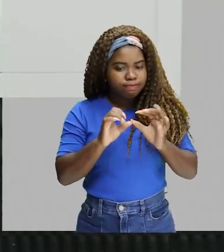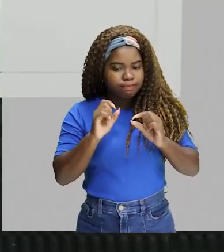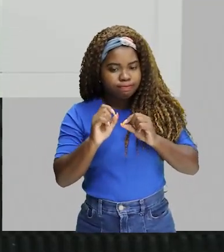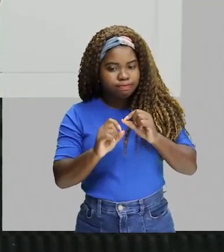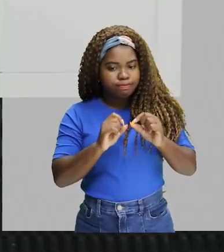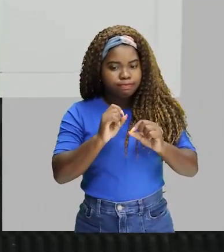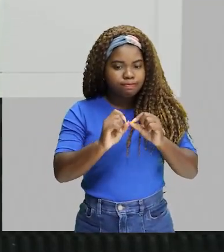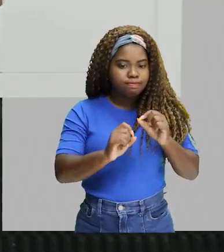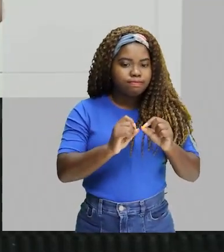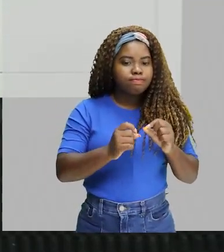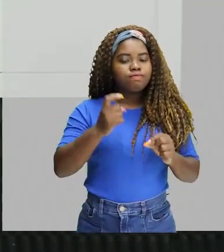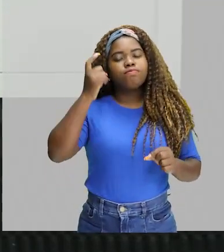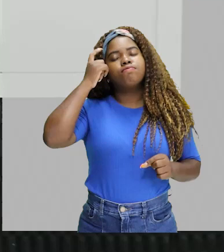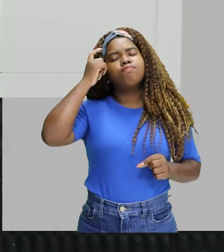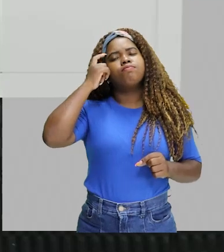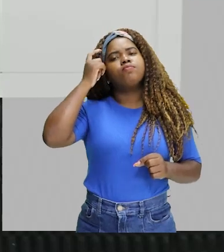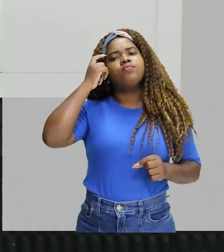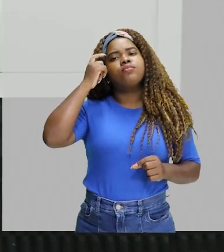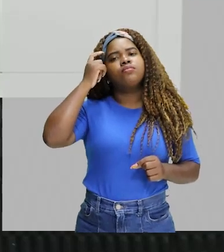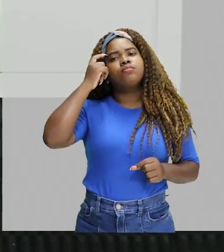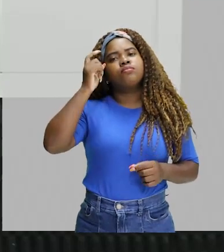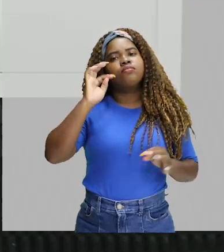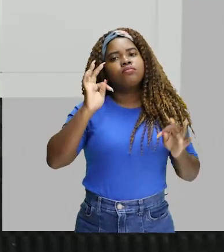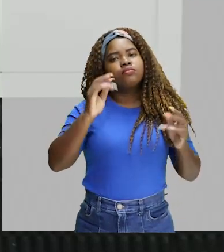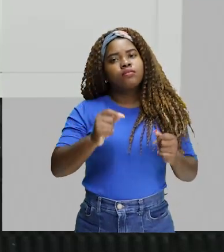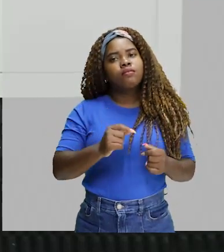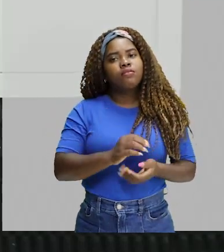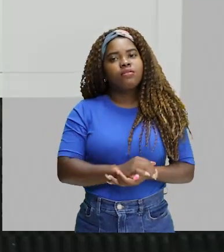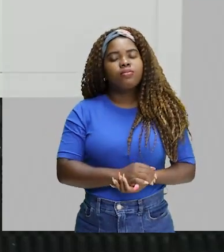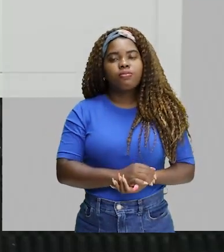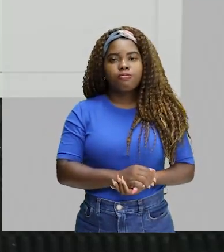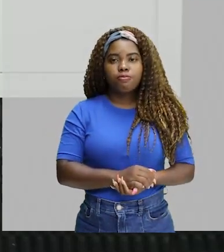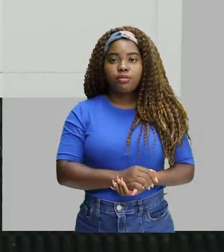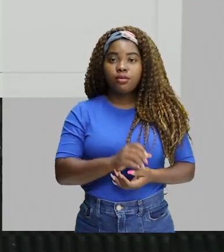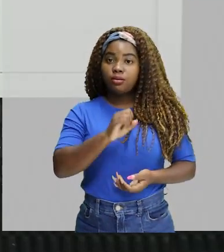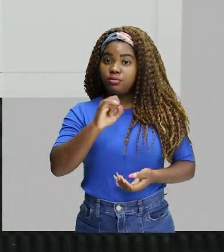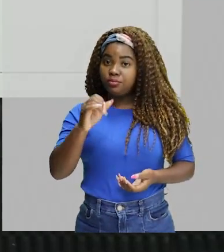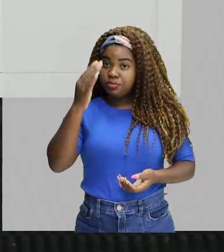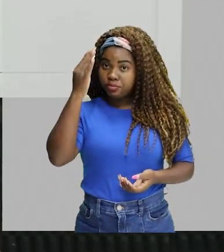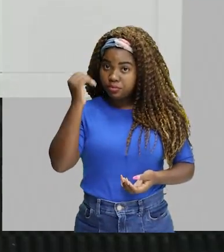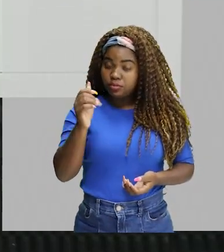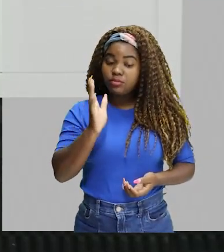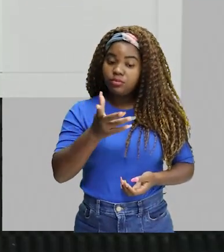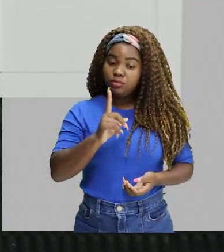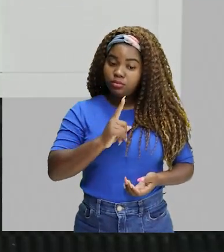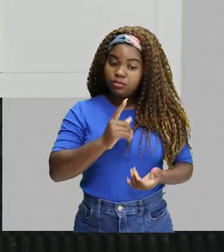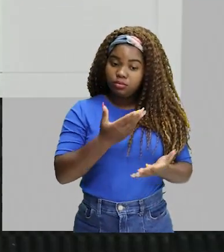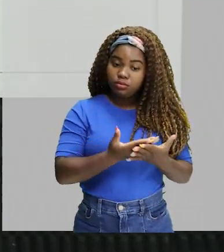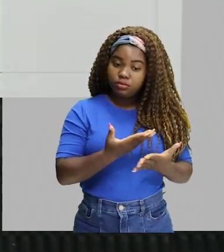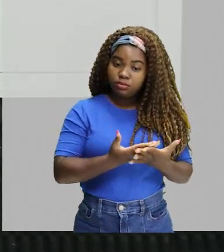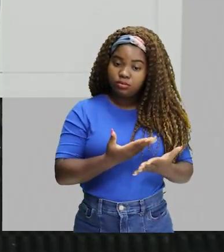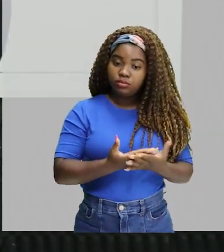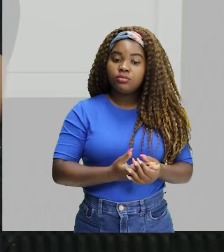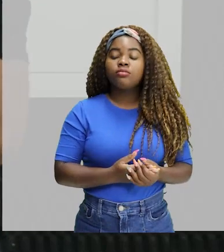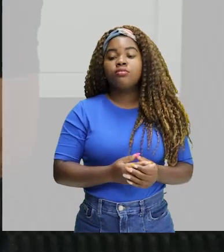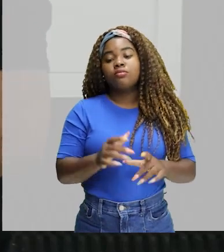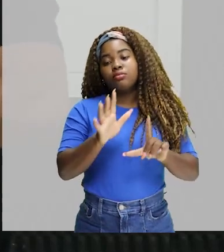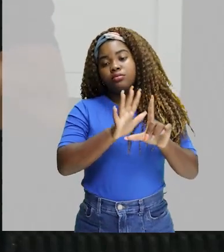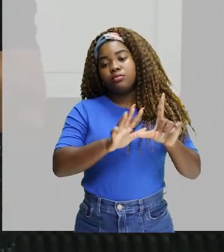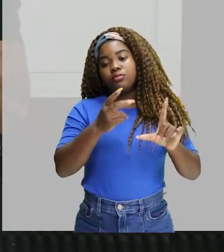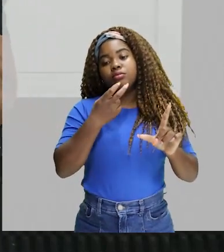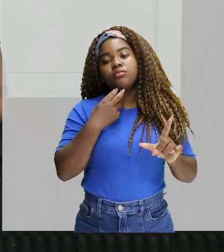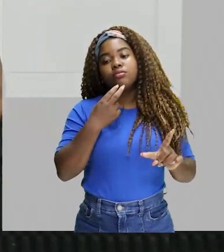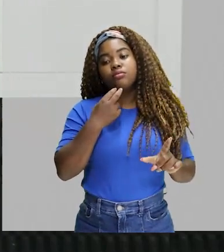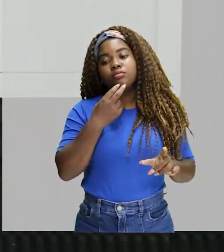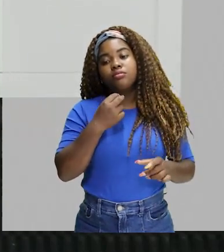aquela intuição completa das coisas. Olha, se você sabe, nós já temos aulas sobre isso na própria plataforma,